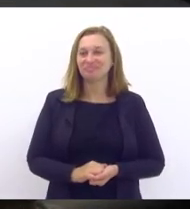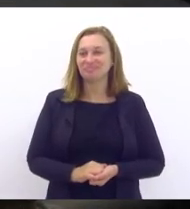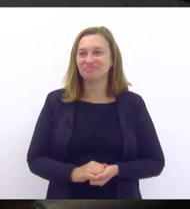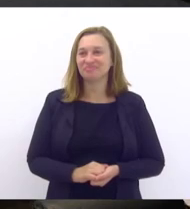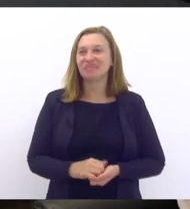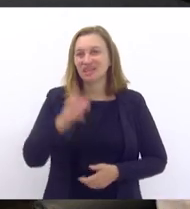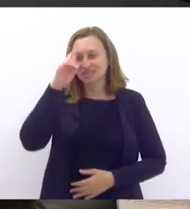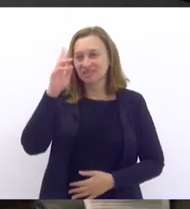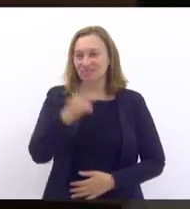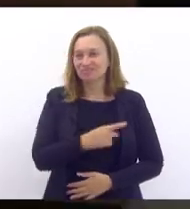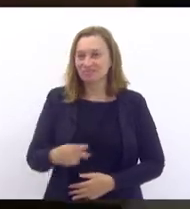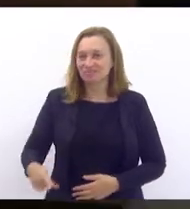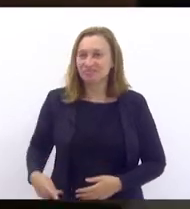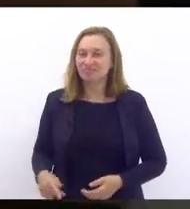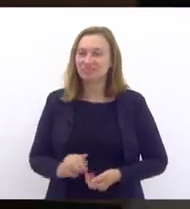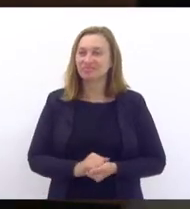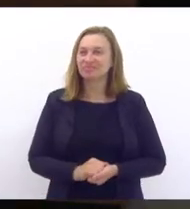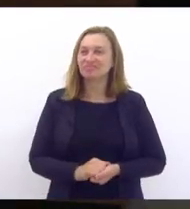Senhor presidente. Está escrito.